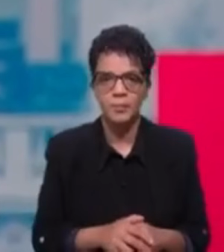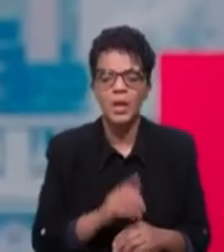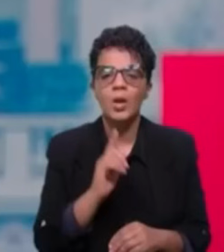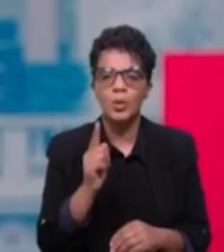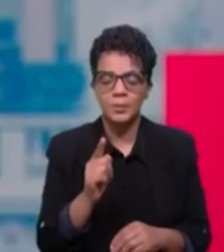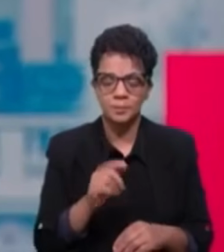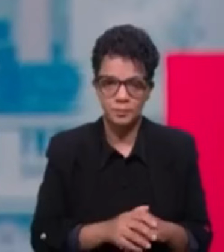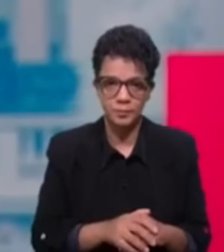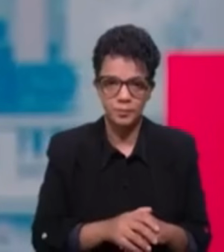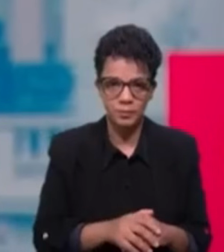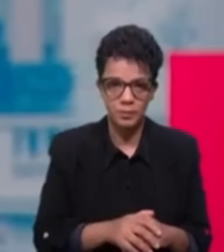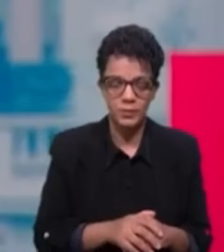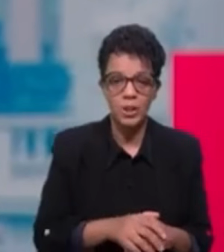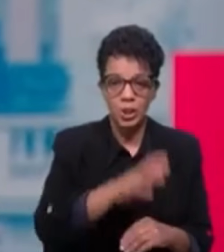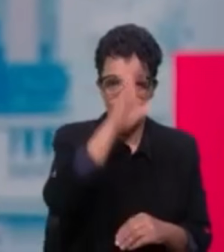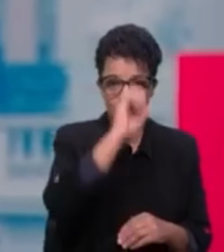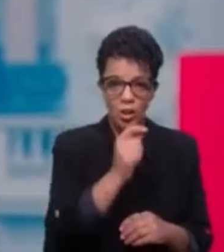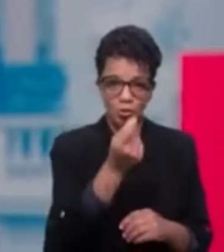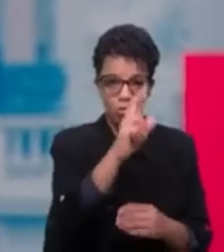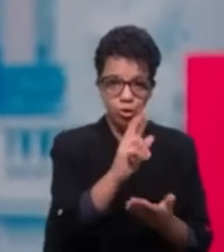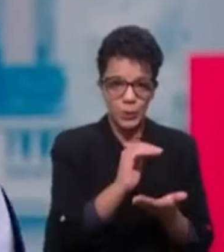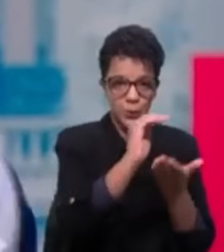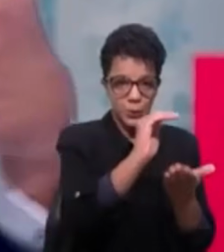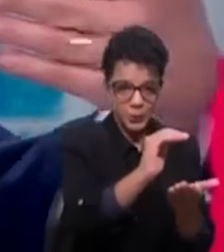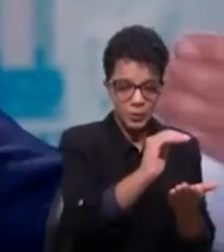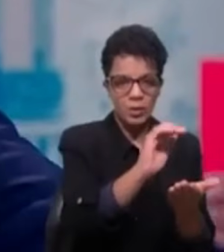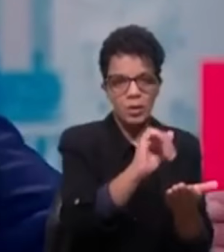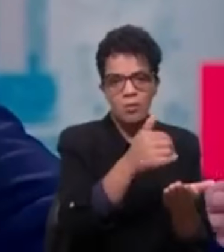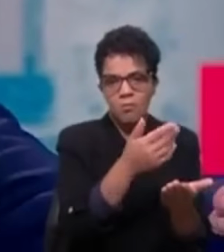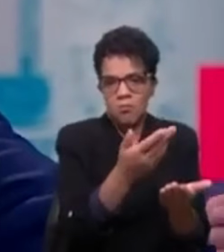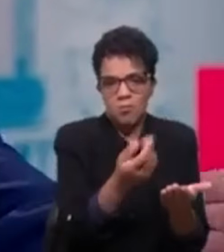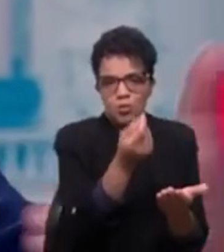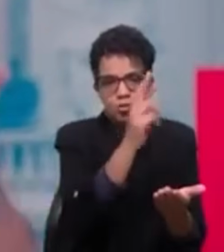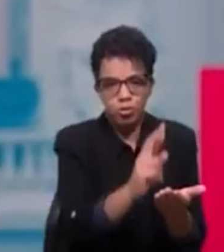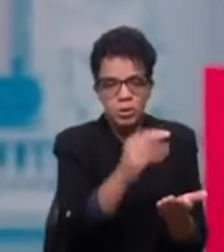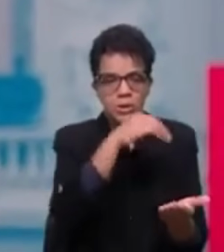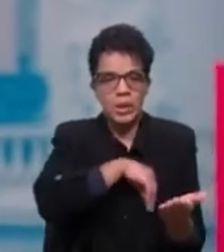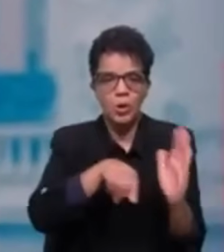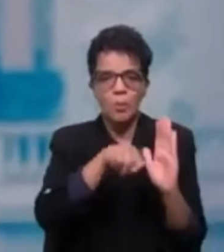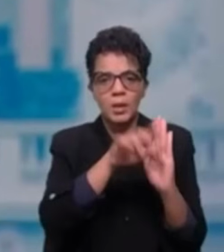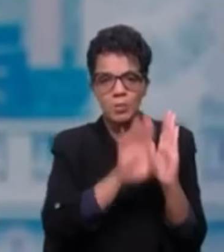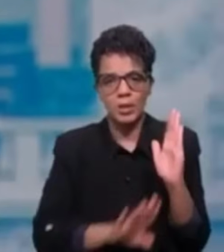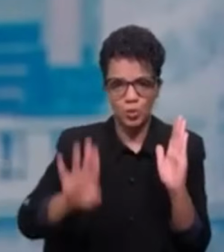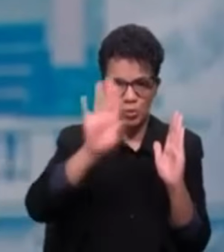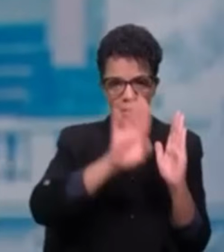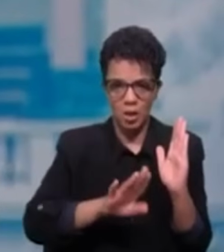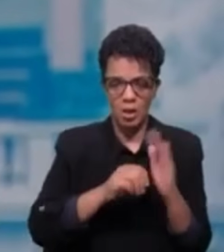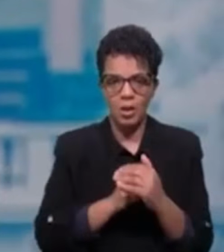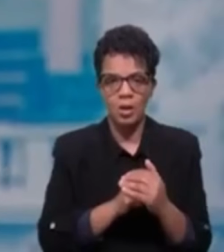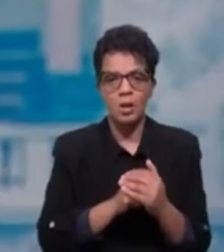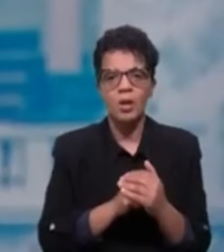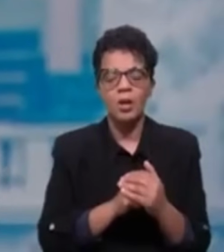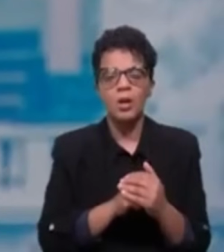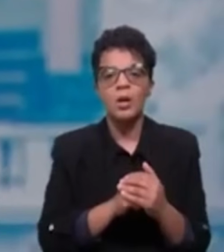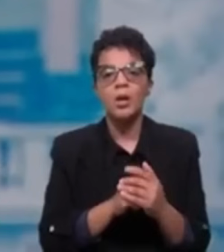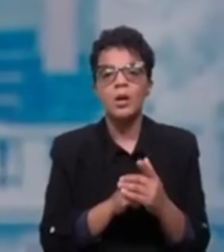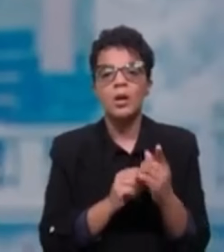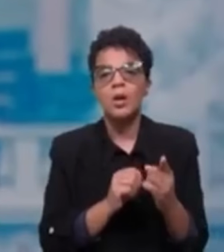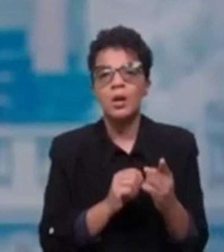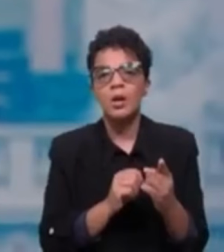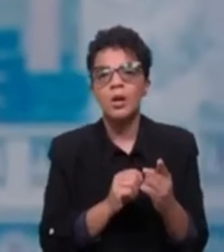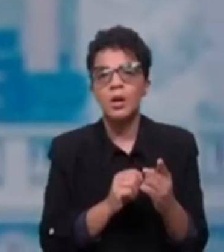o estado dá ao pensionista para prazer um valor no caso o valor do salário mínimo nacional Faça aquilo que é